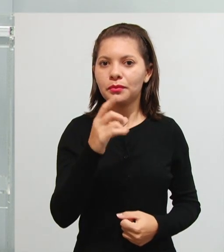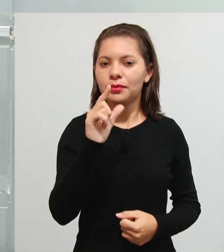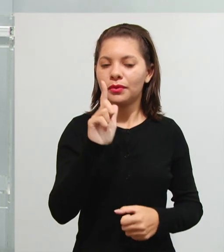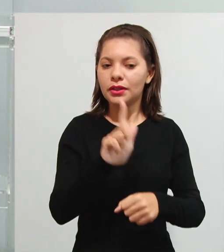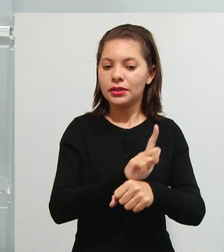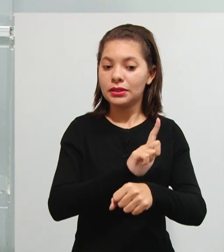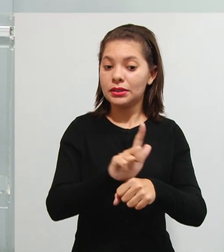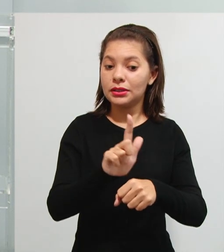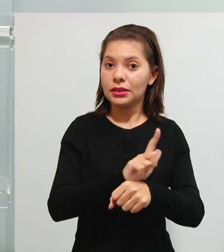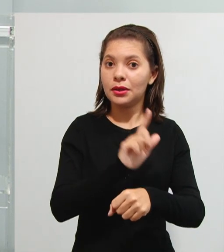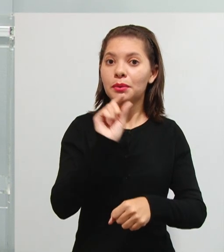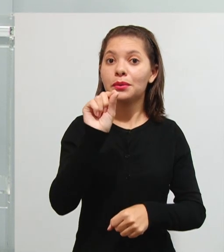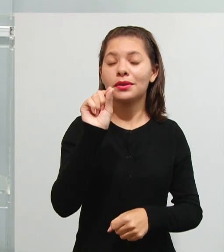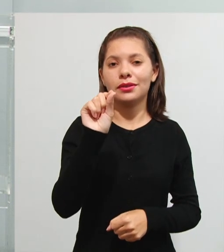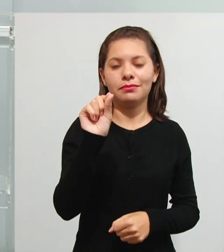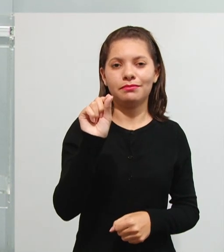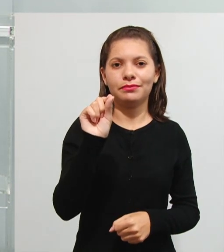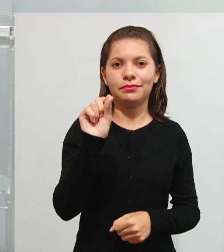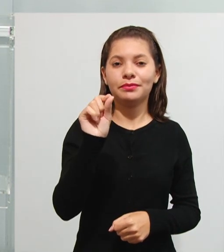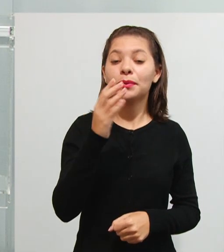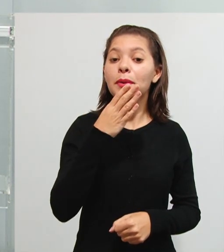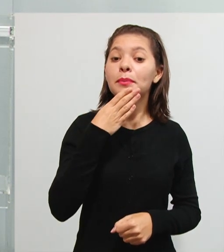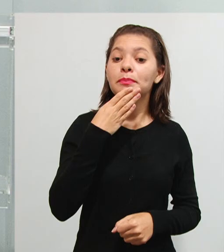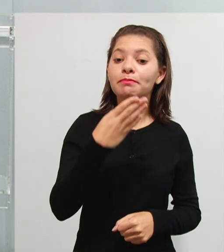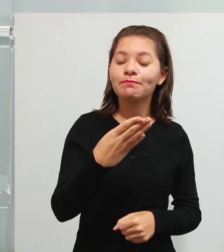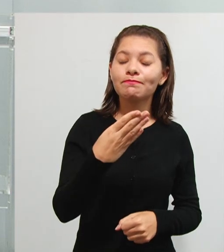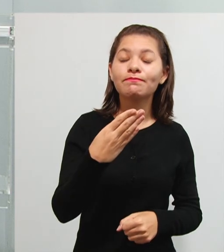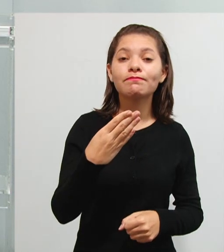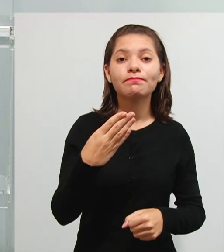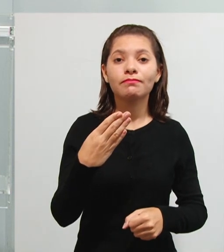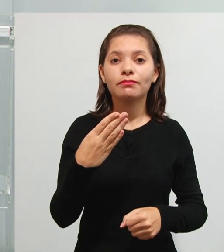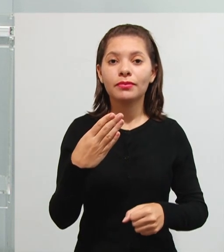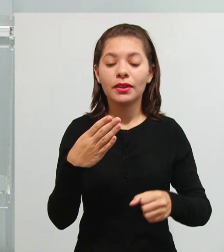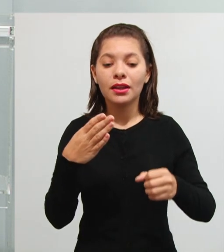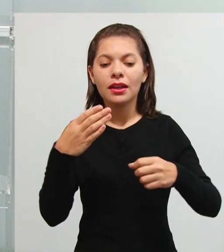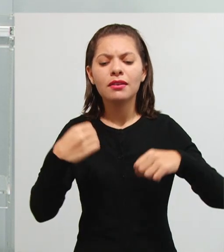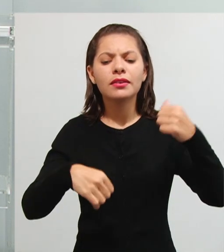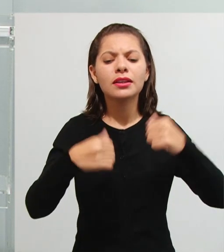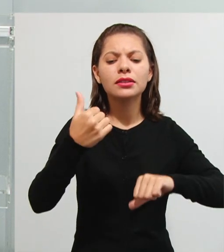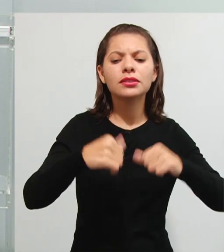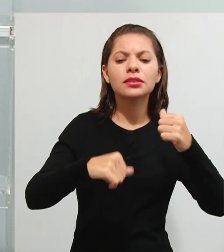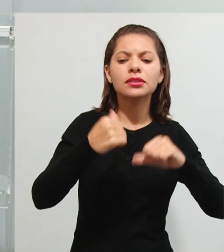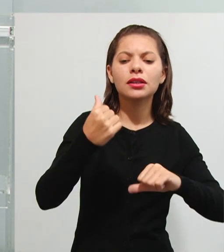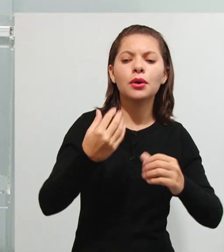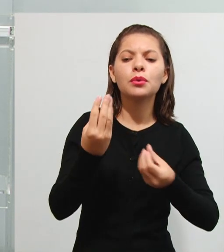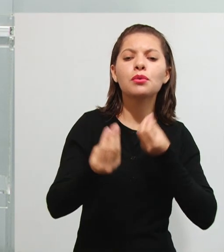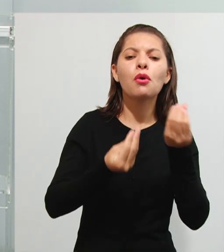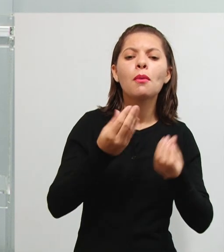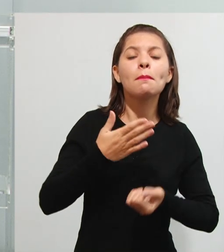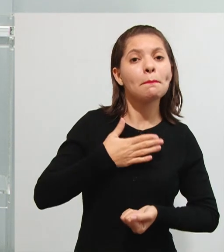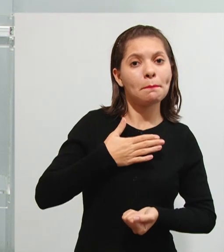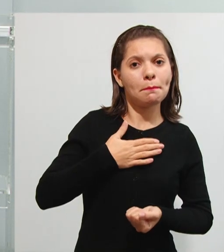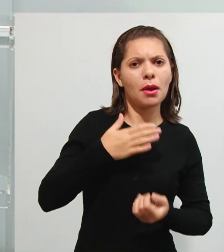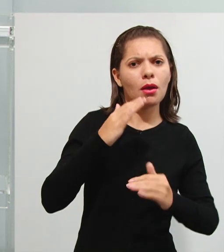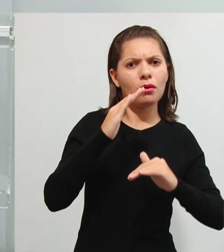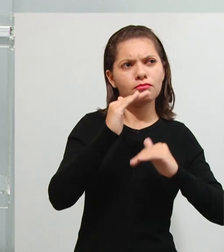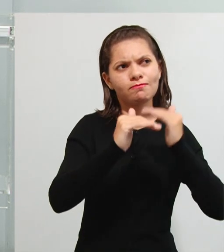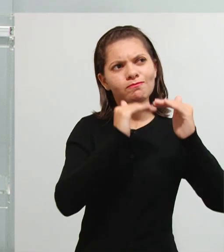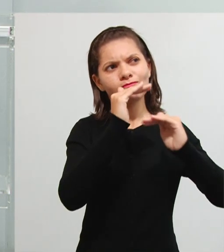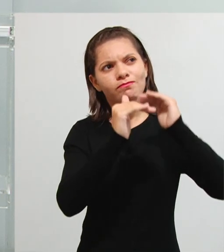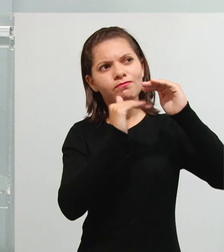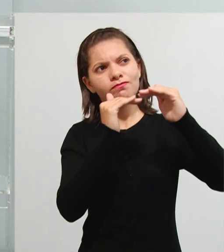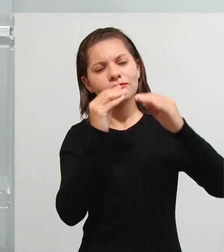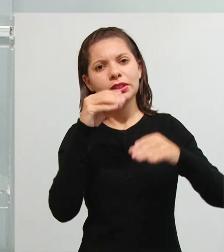geral né que faça uma avaliação de como que tá o seu desenvolvimento dentro daquela